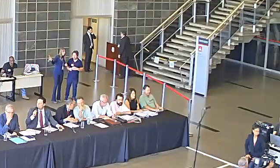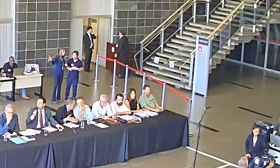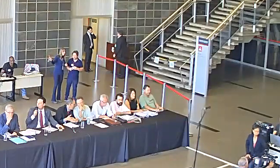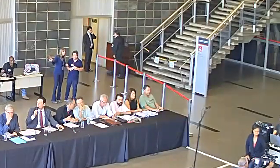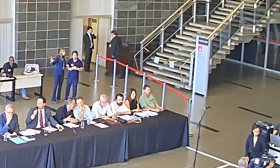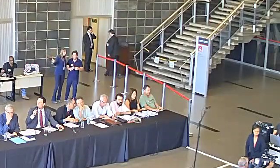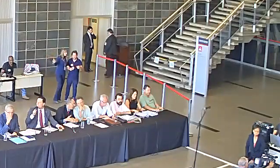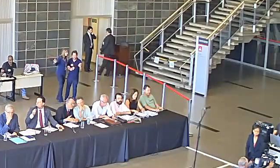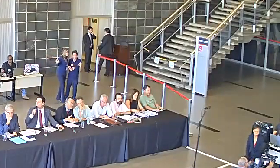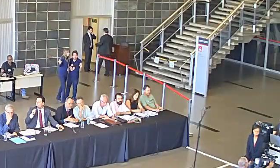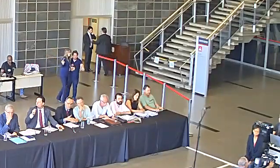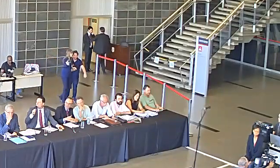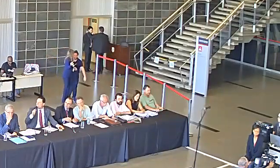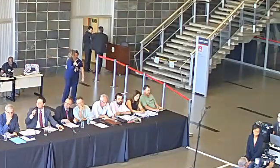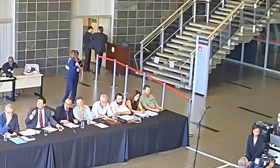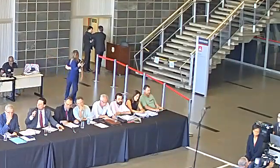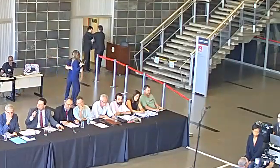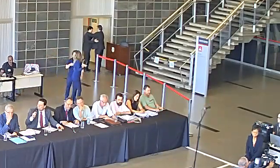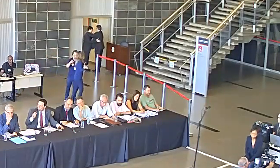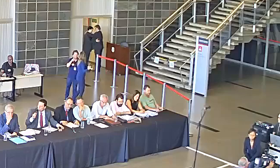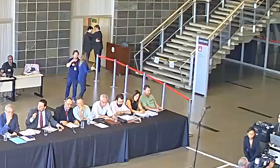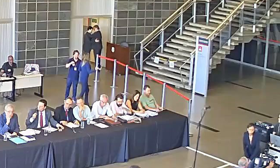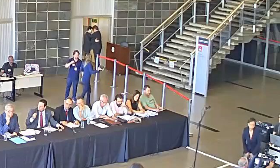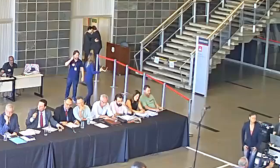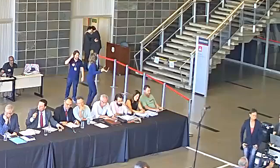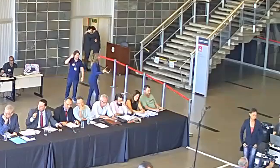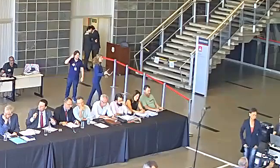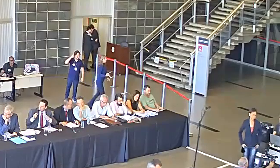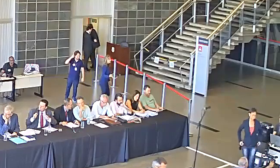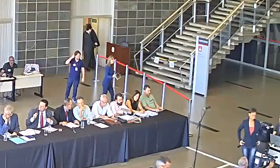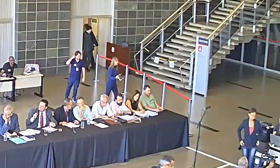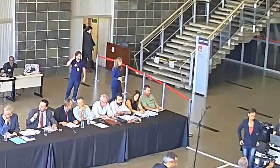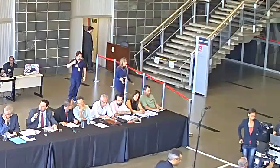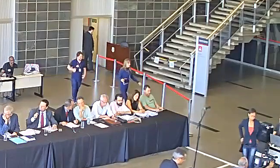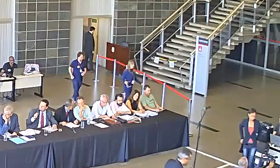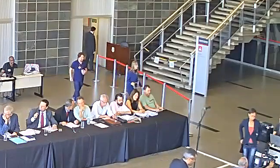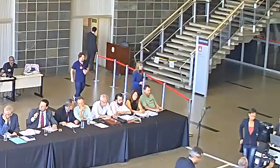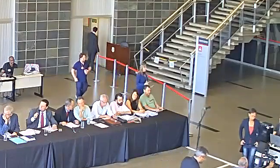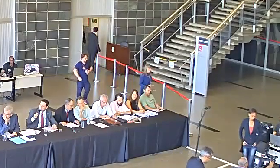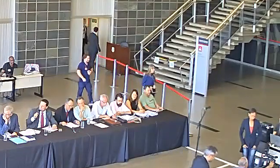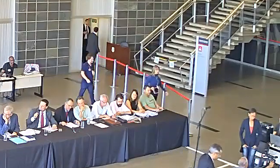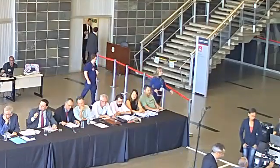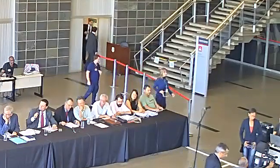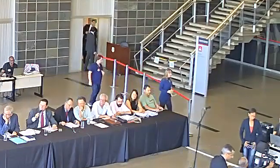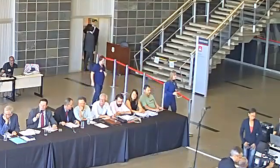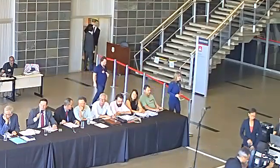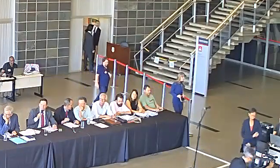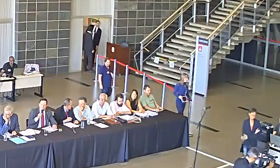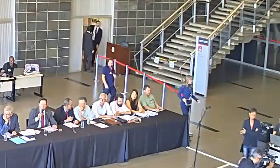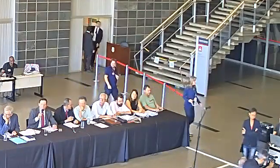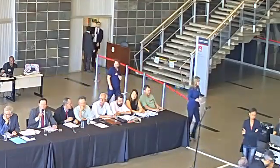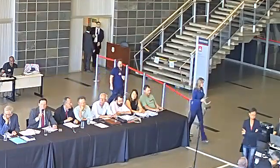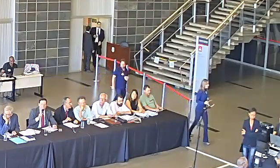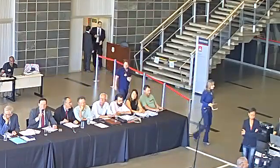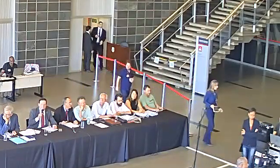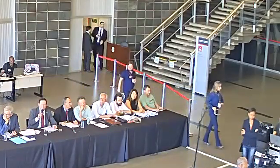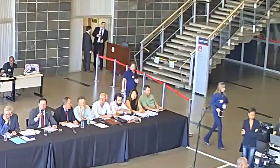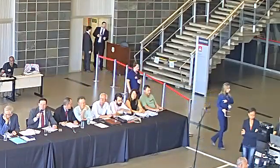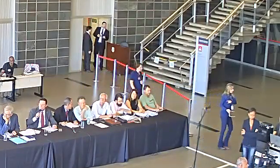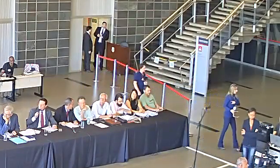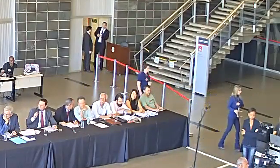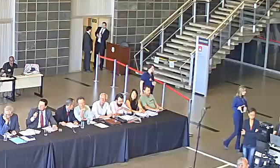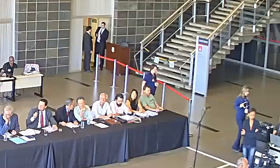aprendendo viu Roberto essa questão do microfone Muito interessante eu tenho um amigo de infância que eu convivo com El Mais anos que